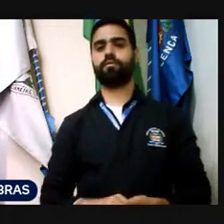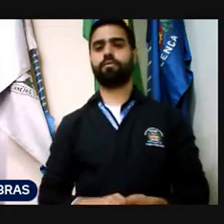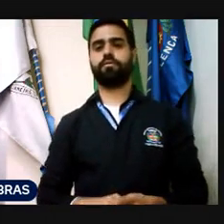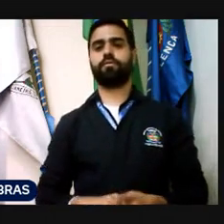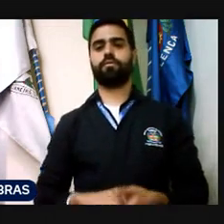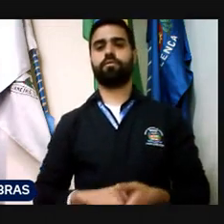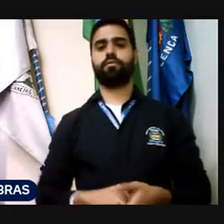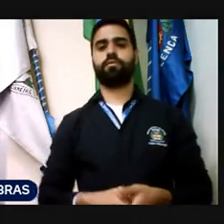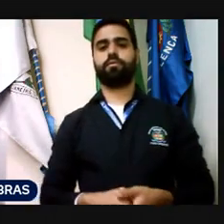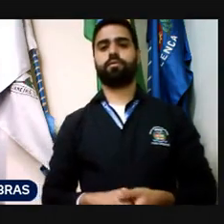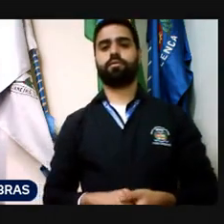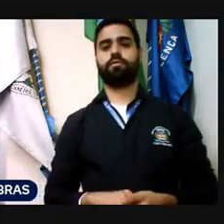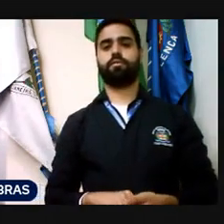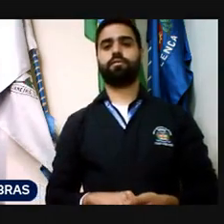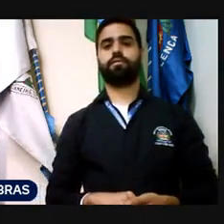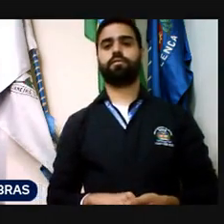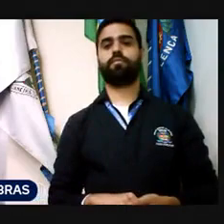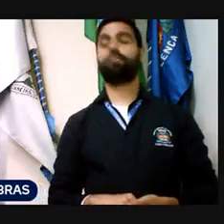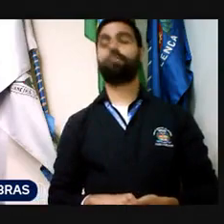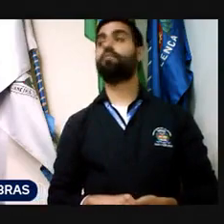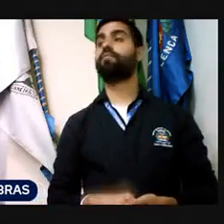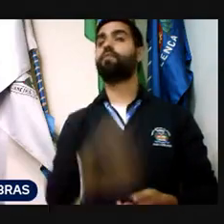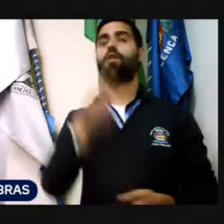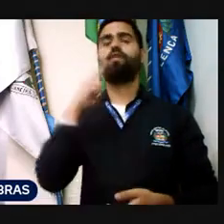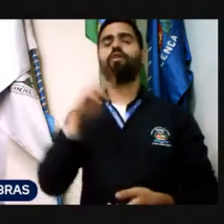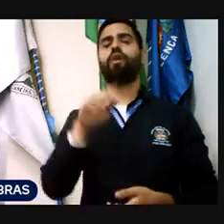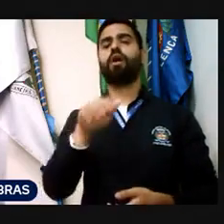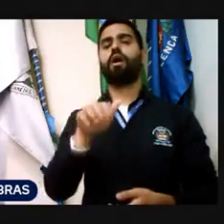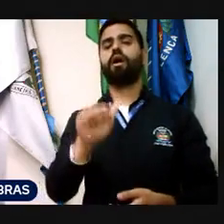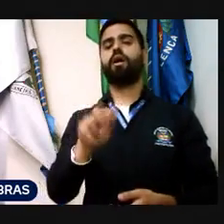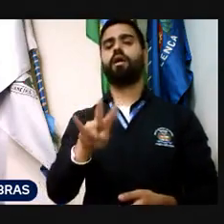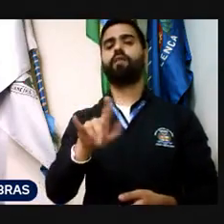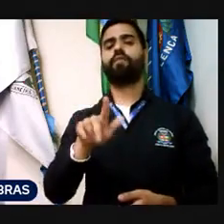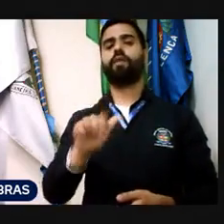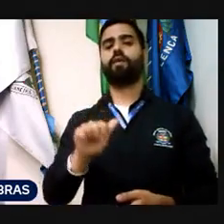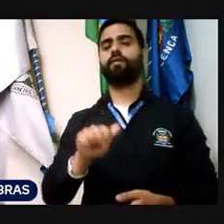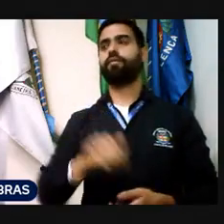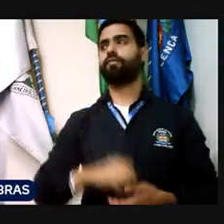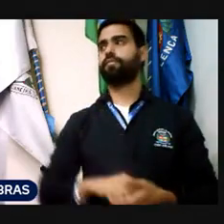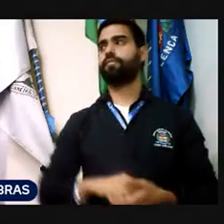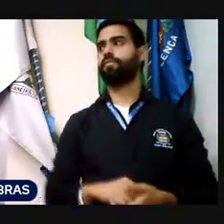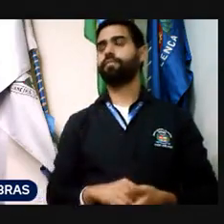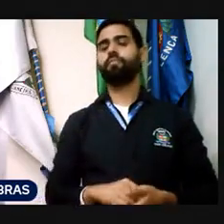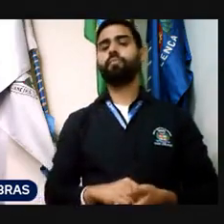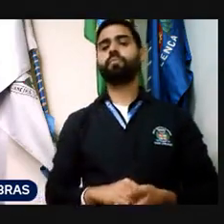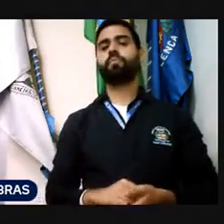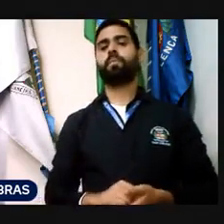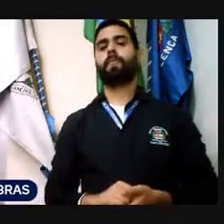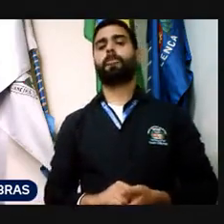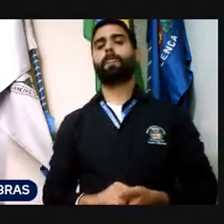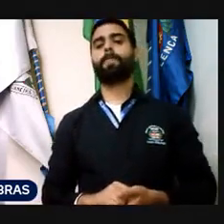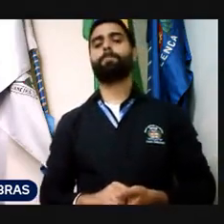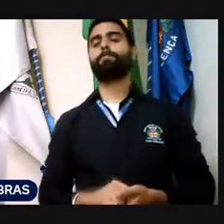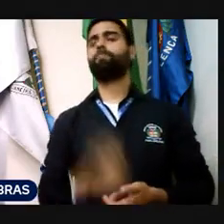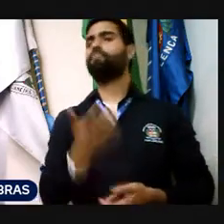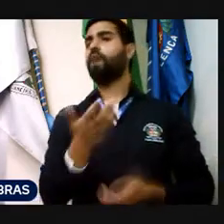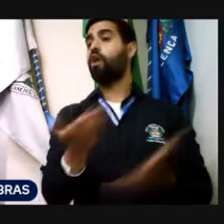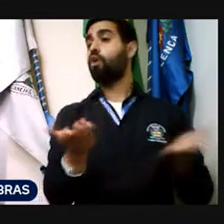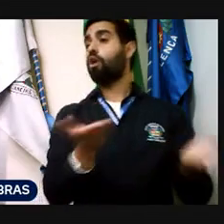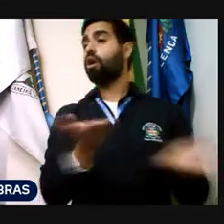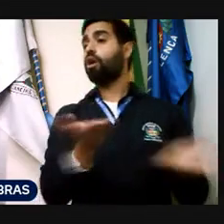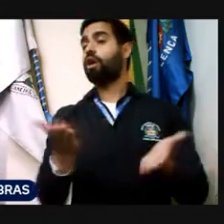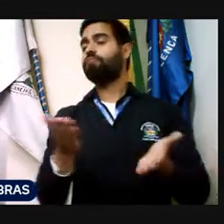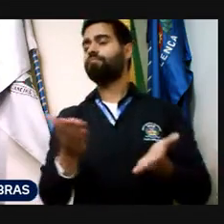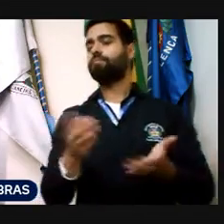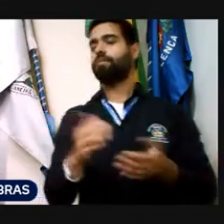Municipal de Valença, vereador José Reinaldo. O vereador Eduardo Ávila, ainda subscrito nas atribuições legais na forma edimental, requer o encaminhamento da